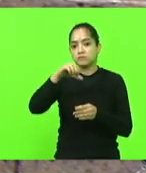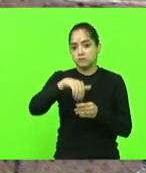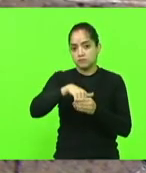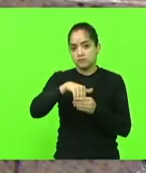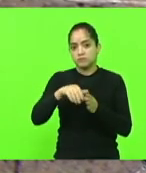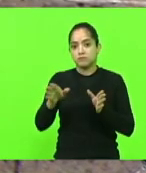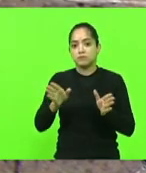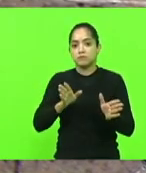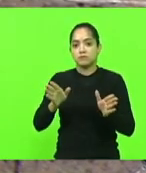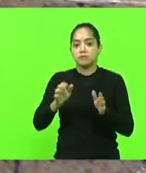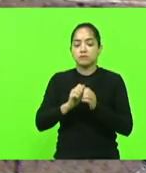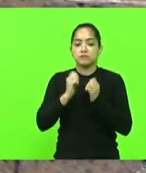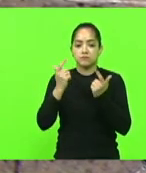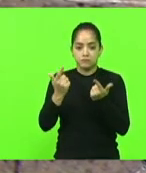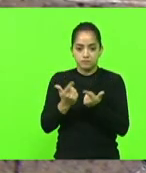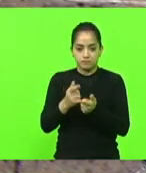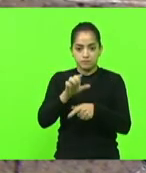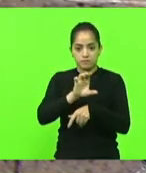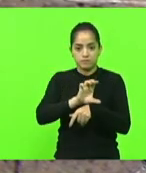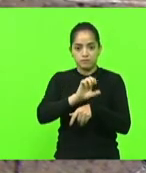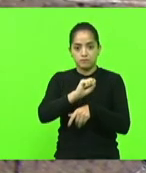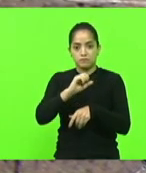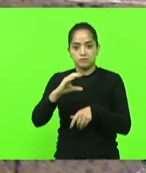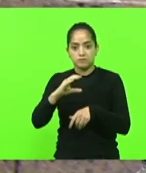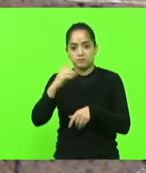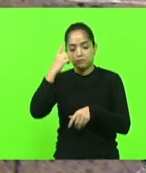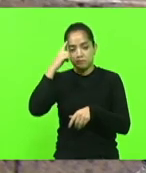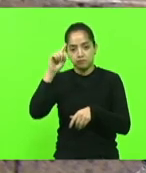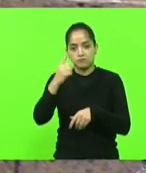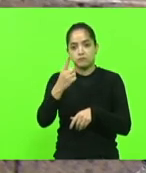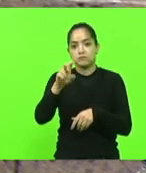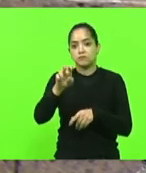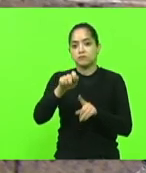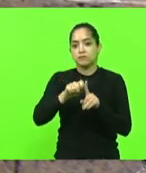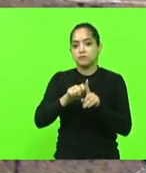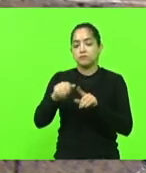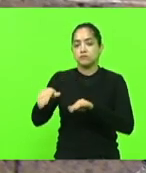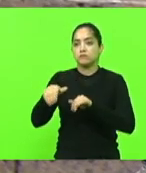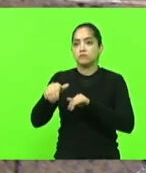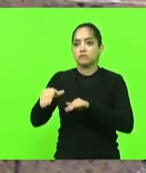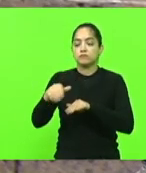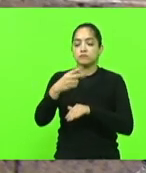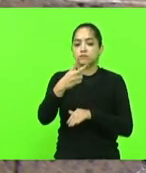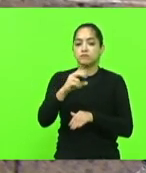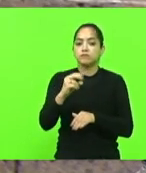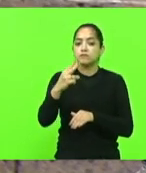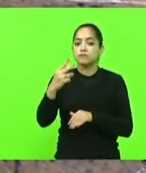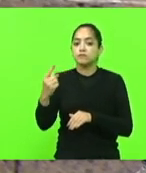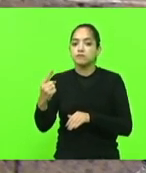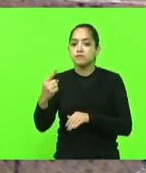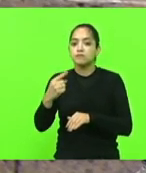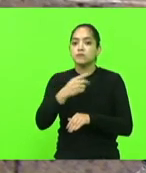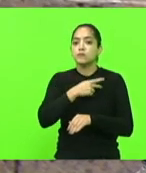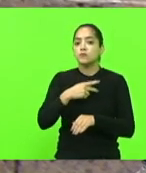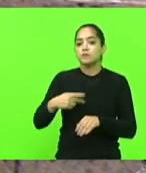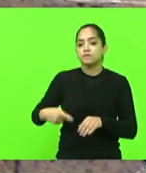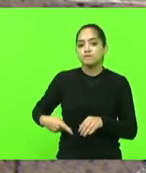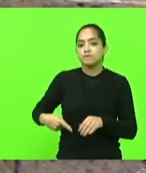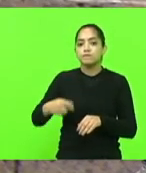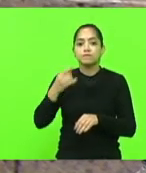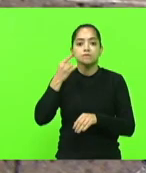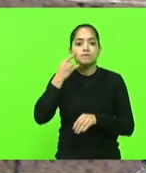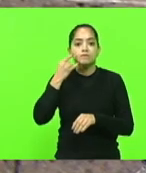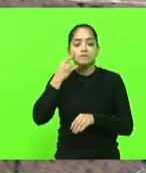da Assembleia Legislativa do Estado de Santa Catarina, realizada em 15 de setembro de 2021. Na presidência, deputados Mauro Nadal, Nilson Berlanda, na